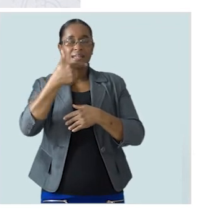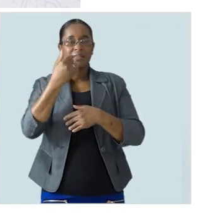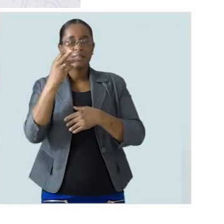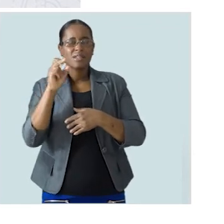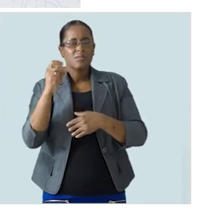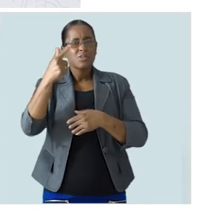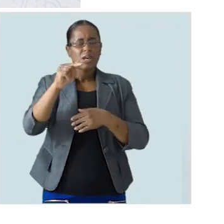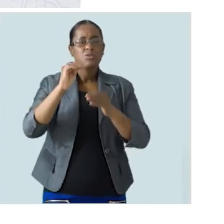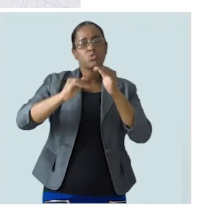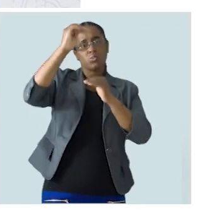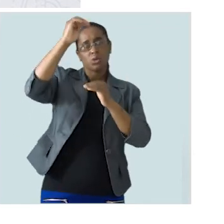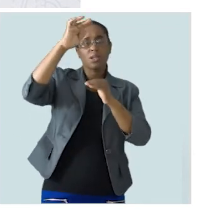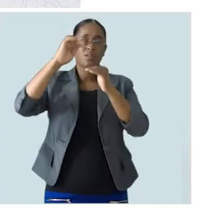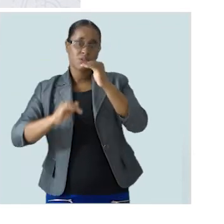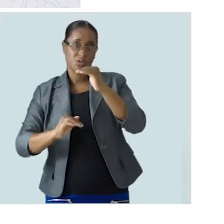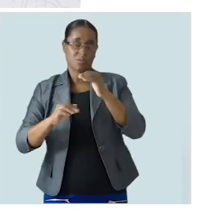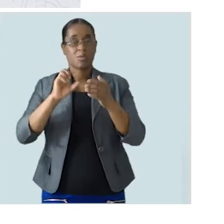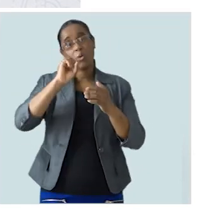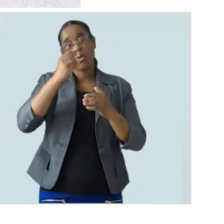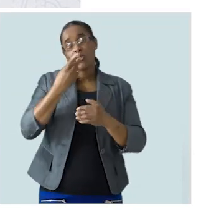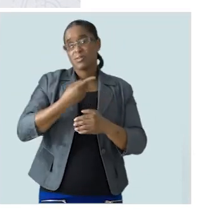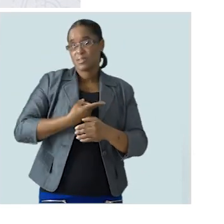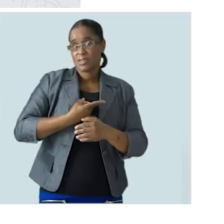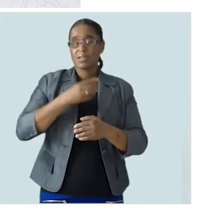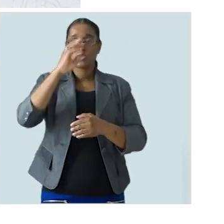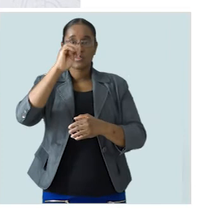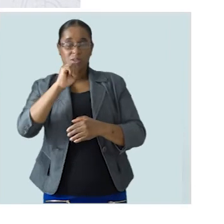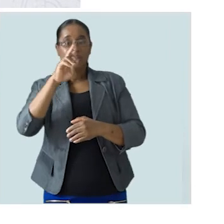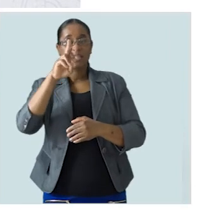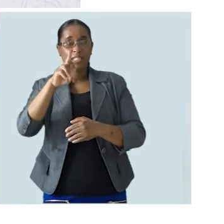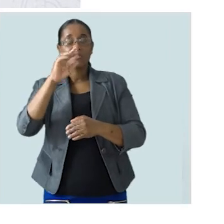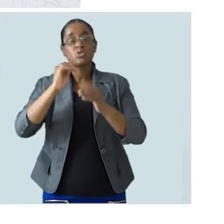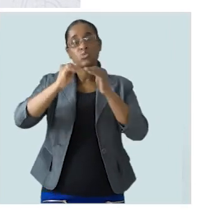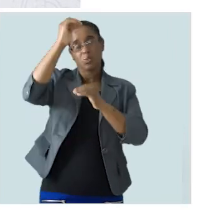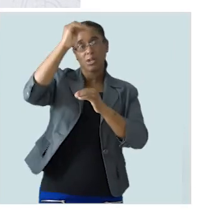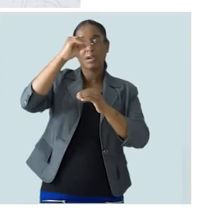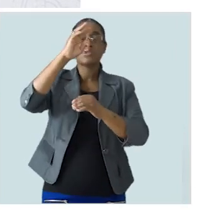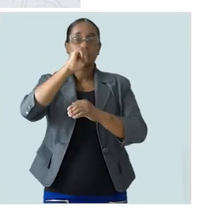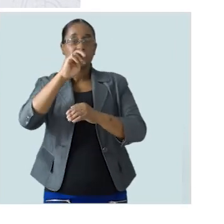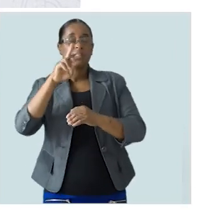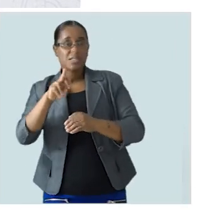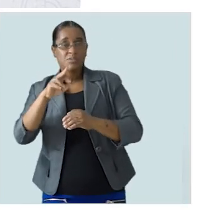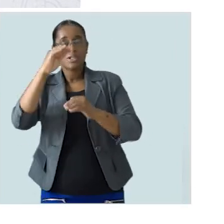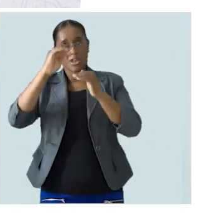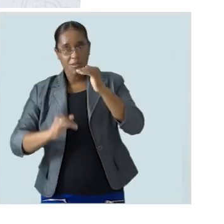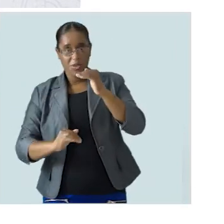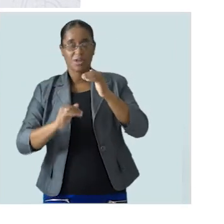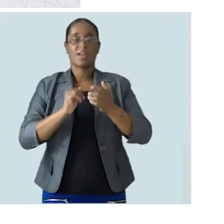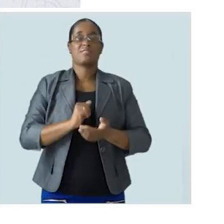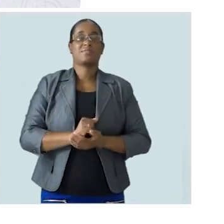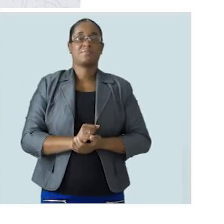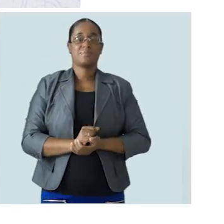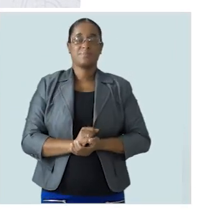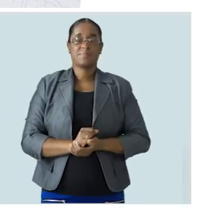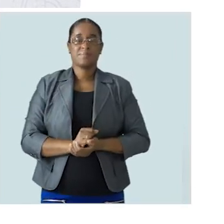superioridade e de inferioridade, ou seja, superlativo relativo de superioridade, superlativo relativo de